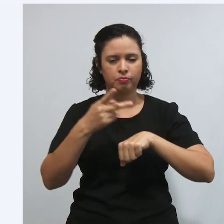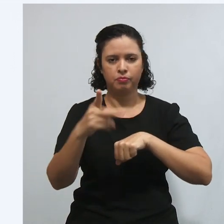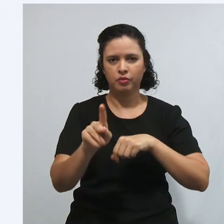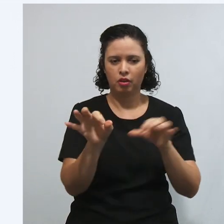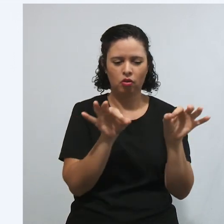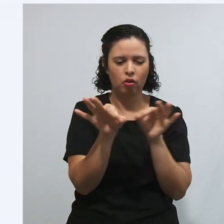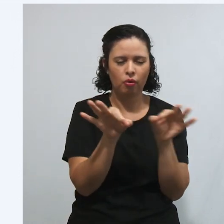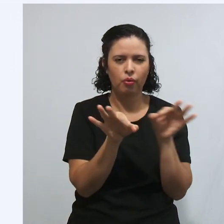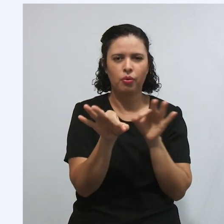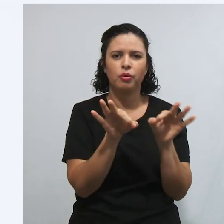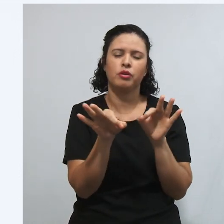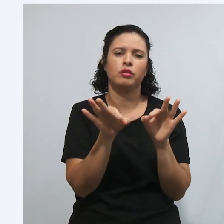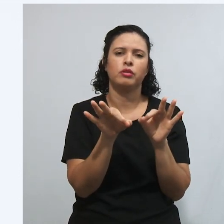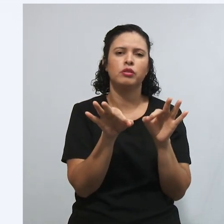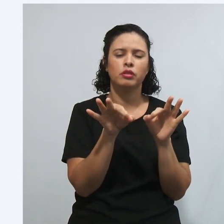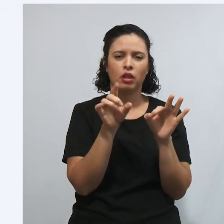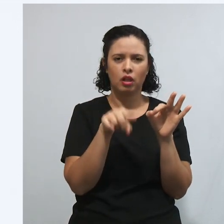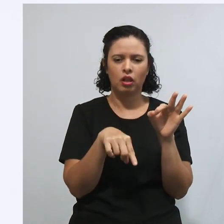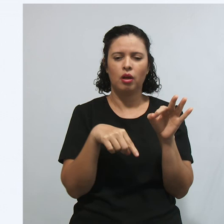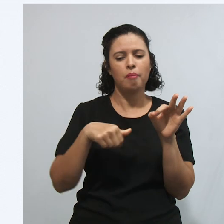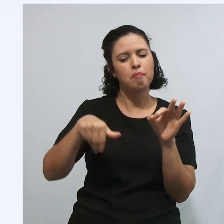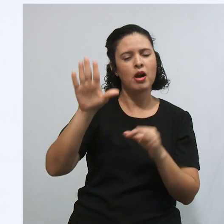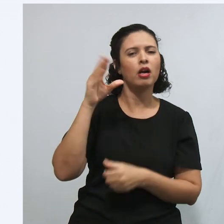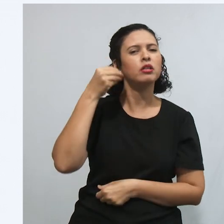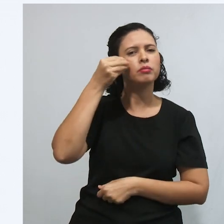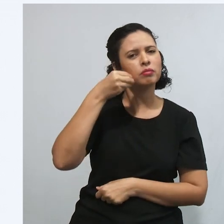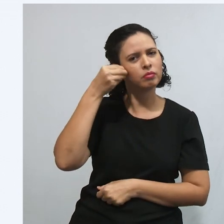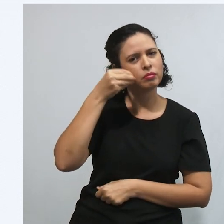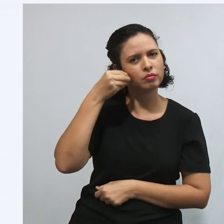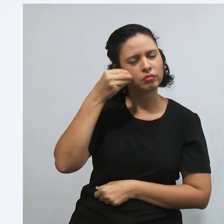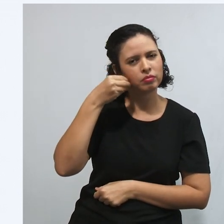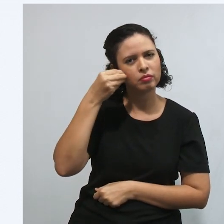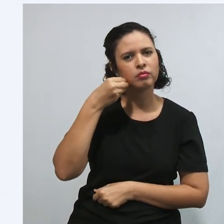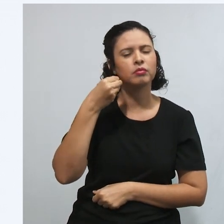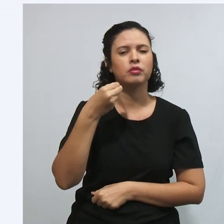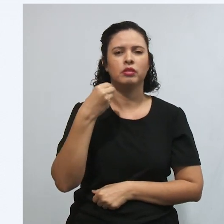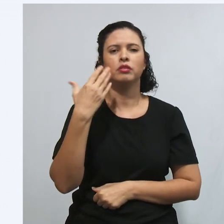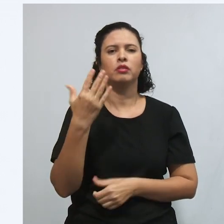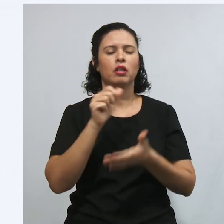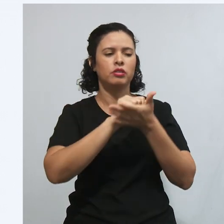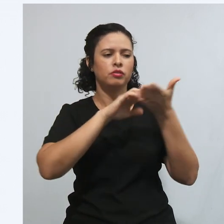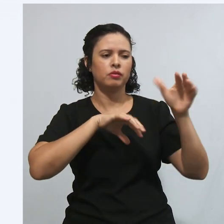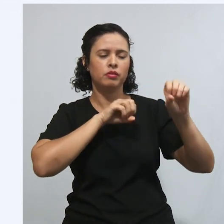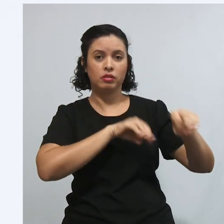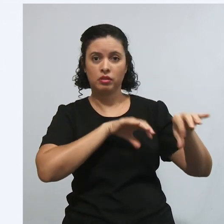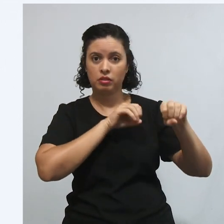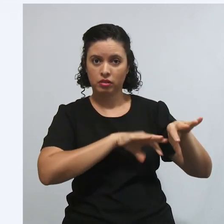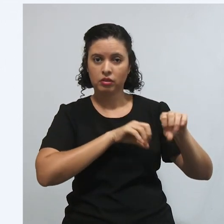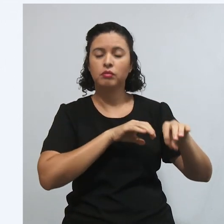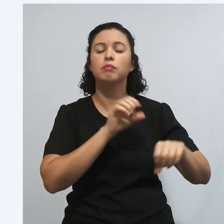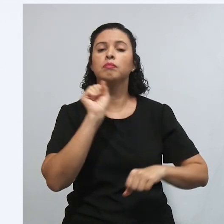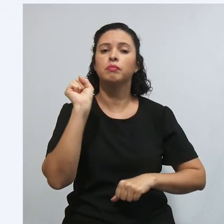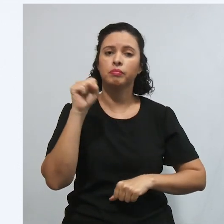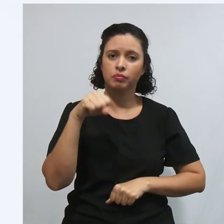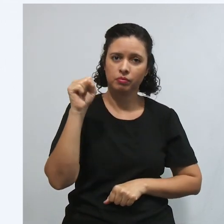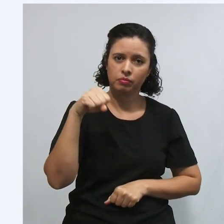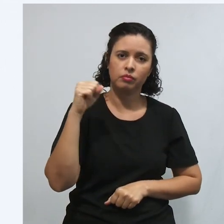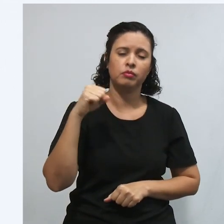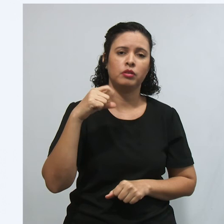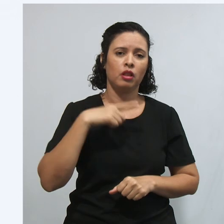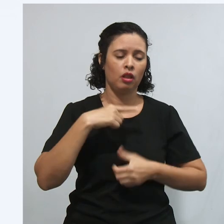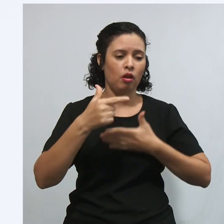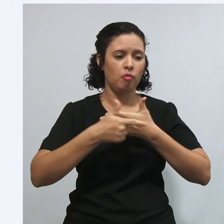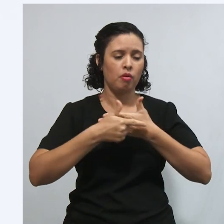O professor é o sujeito mais experiente, né? Então veja bem, a atividade de ensino, esta sim,